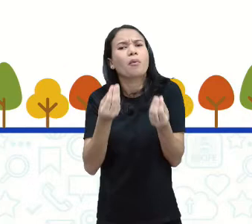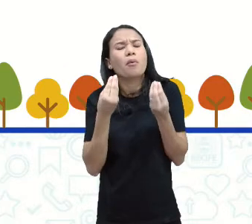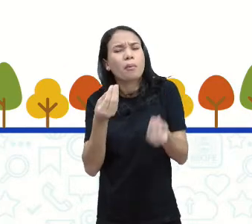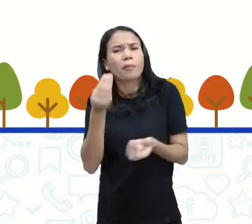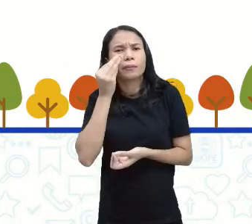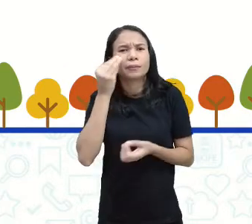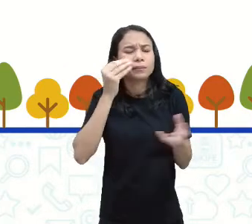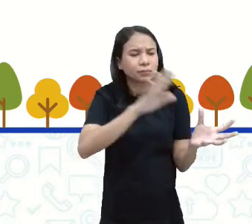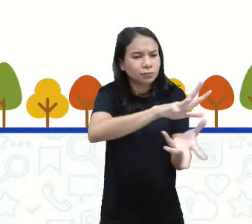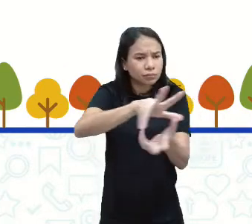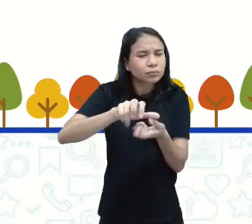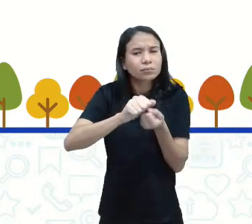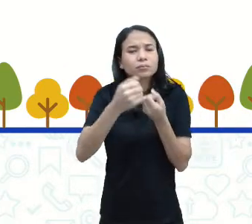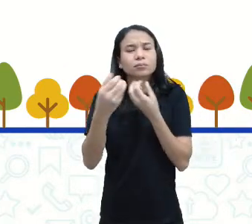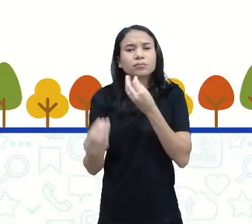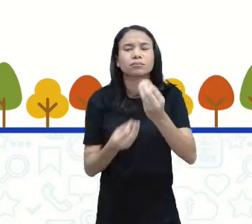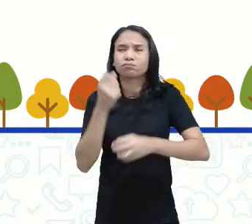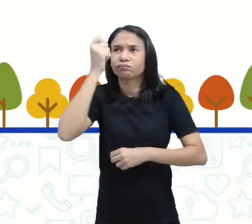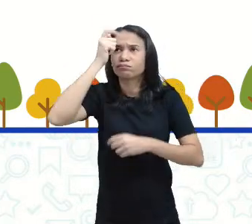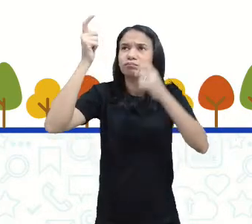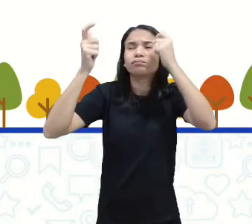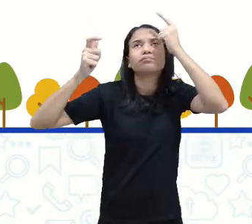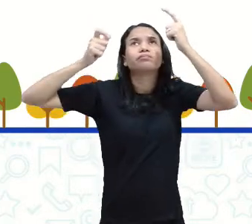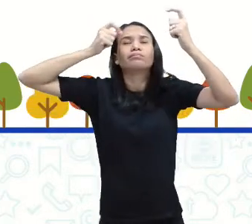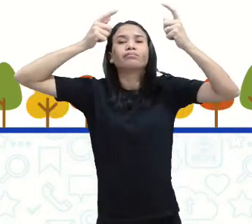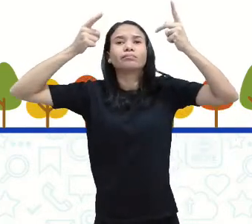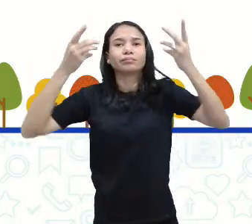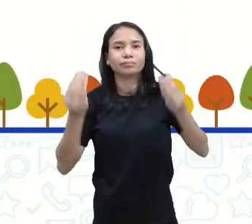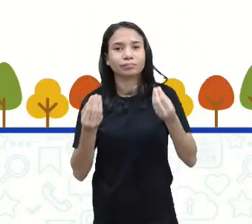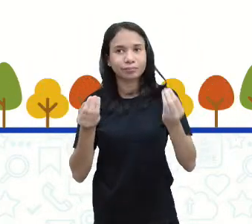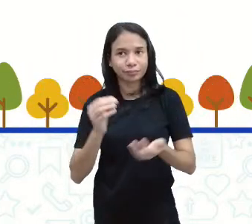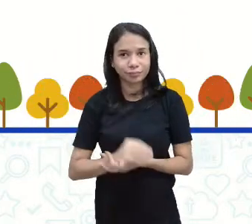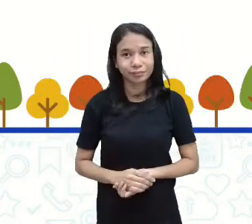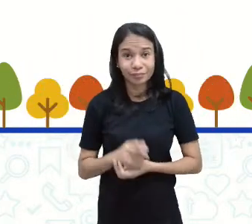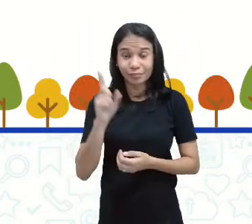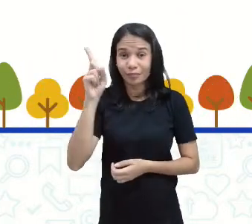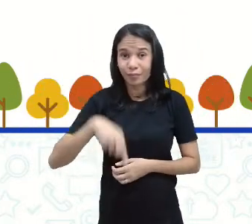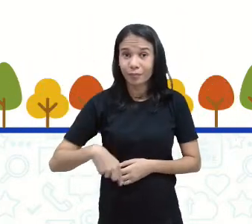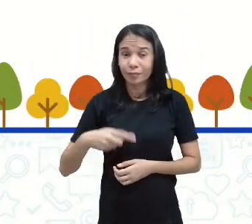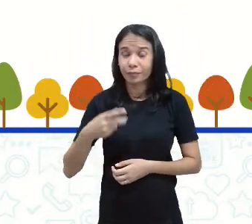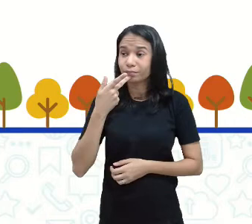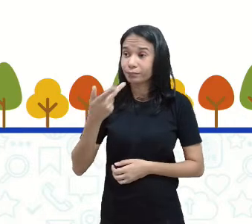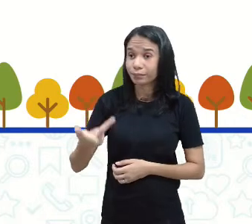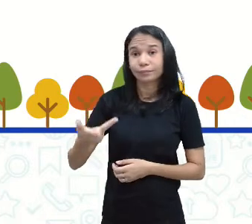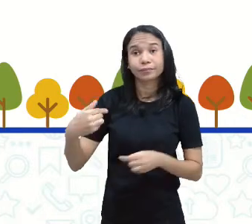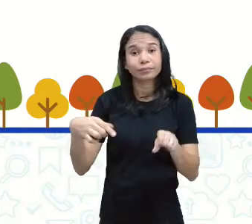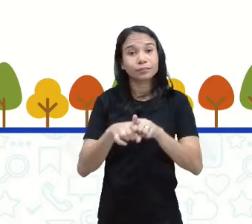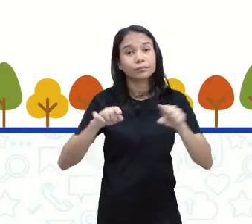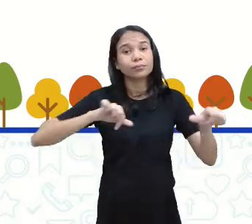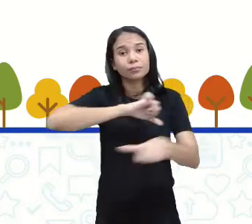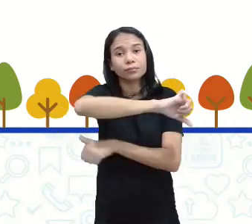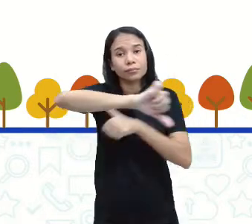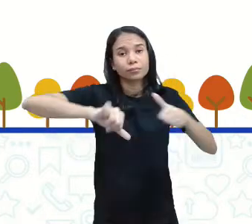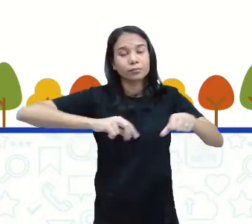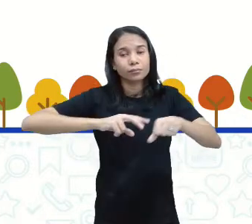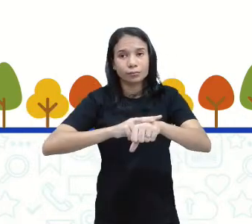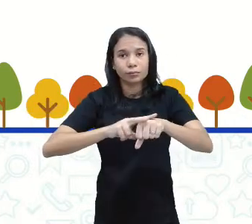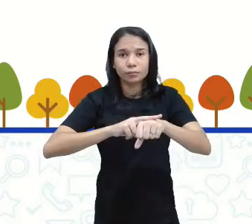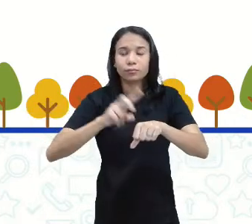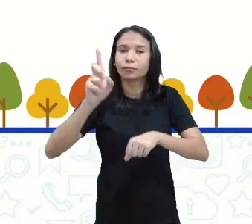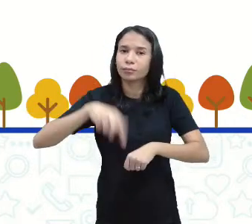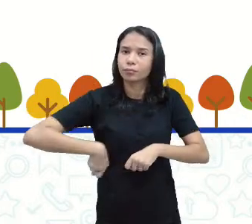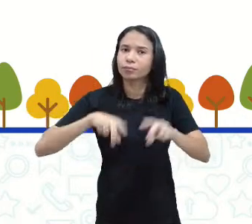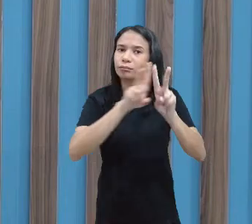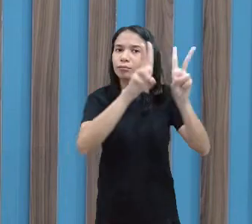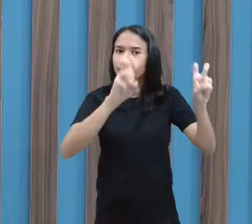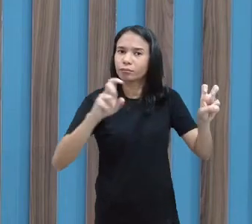né? Como é que essas ideias elas foram chegando? Exatamente. Essa questão mesmo aí que você trouxe da Revolução Verde, né? É um assunto